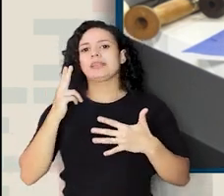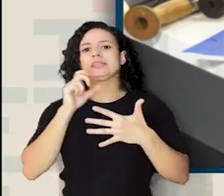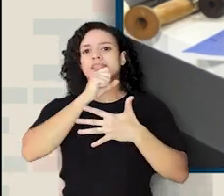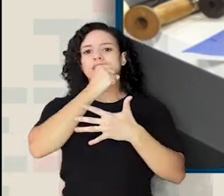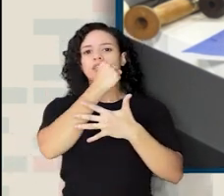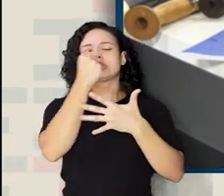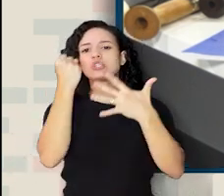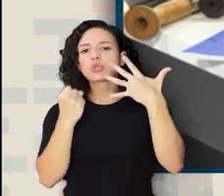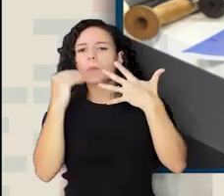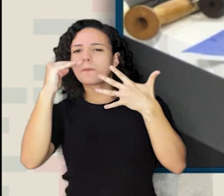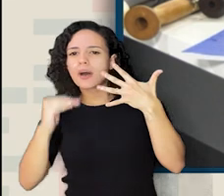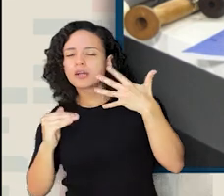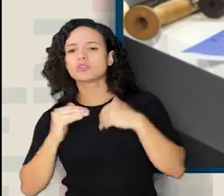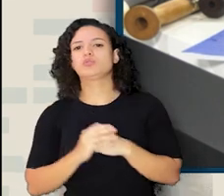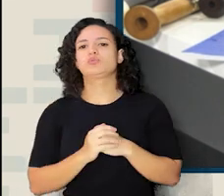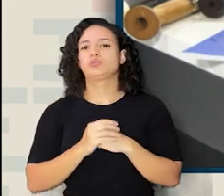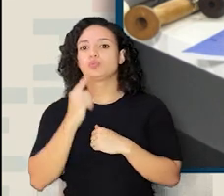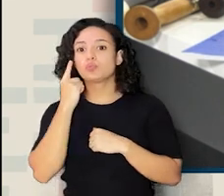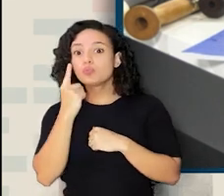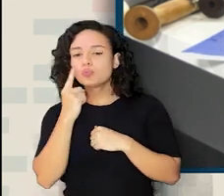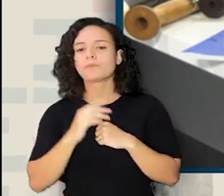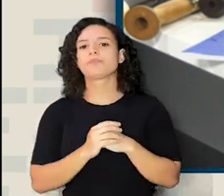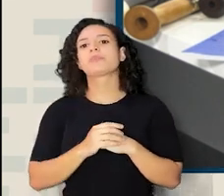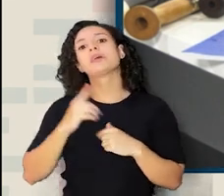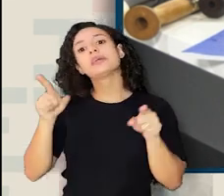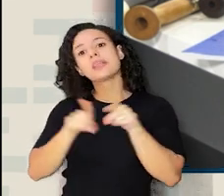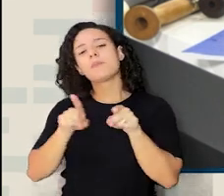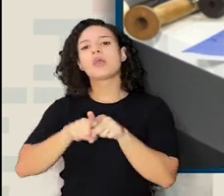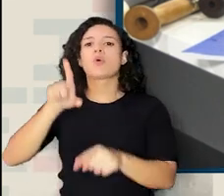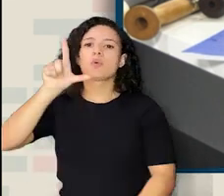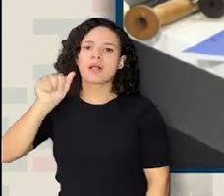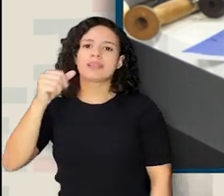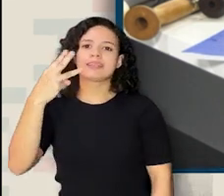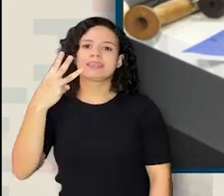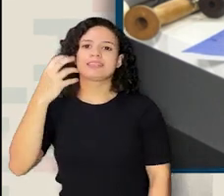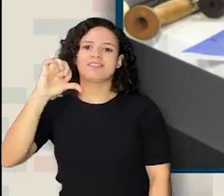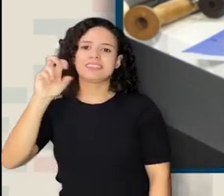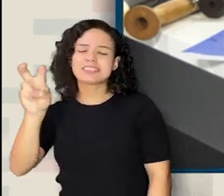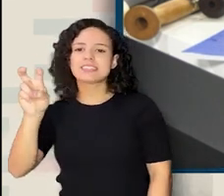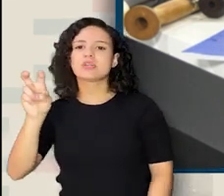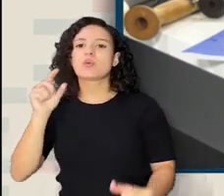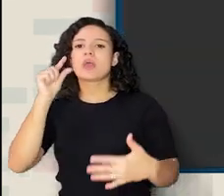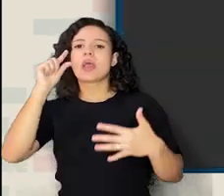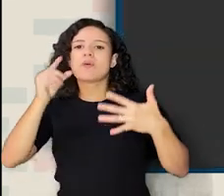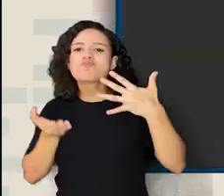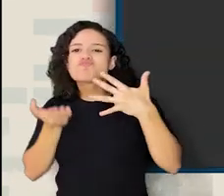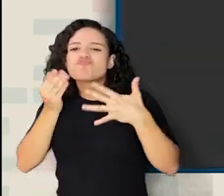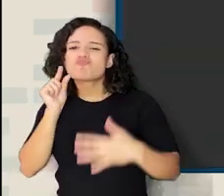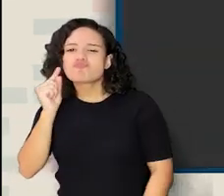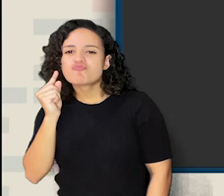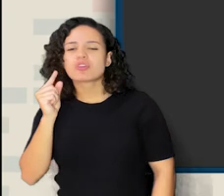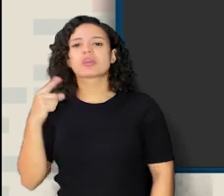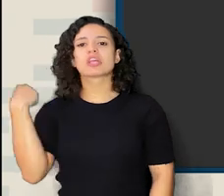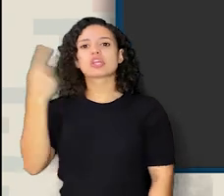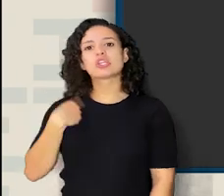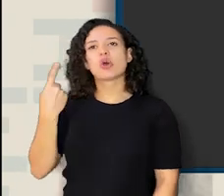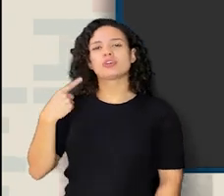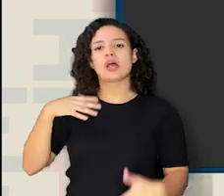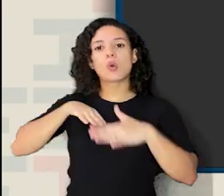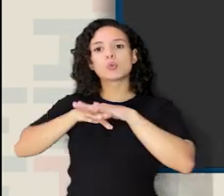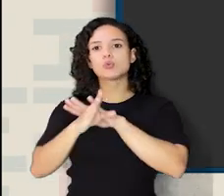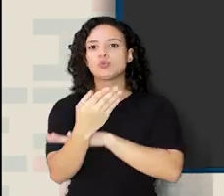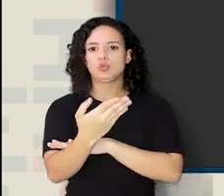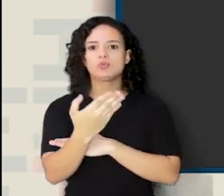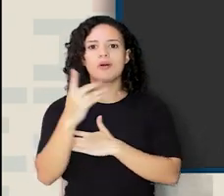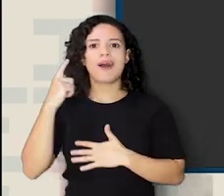tom abaixo, né? E 395, um tom abaixo desse Lá que nosso ouvido